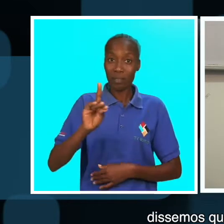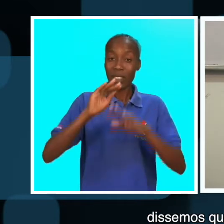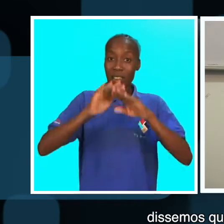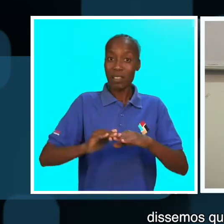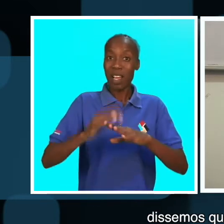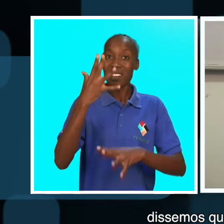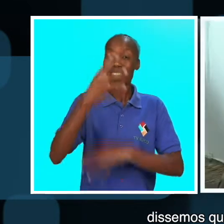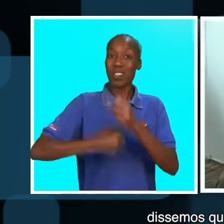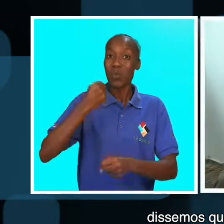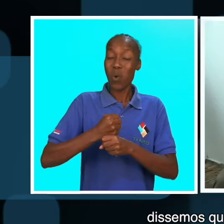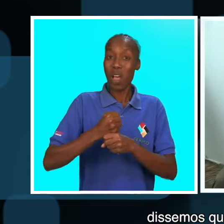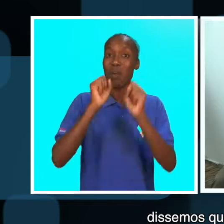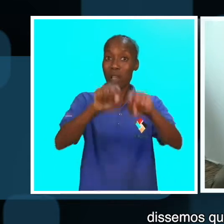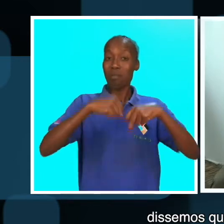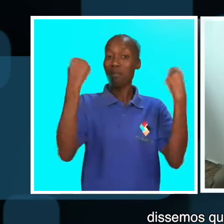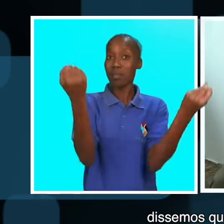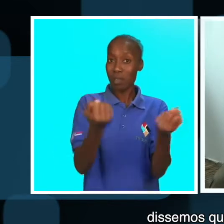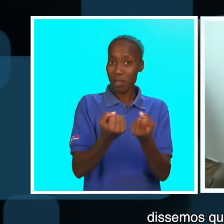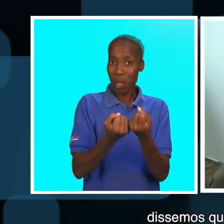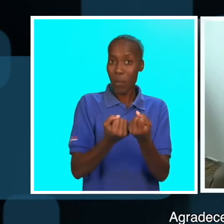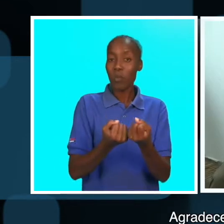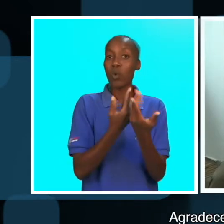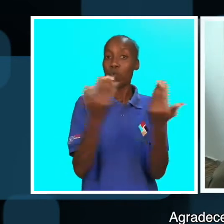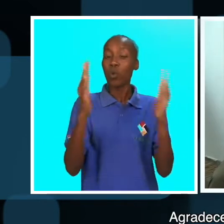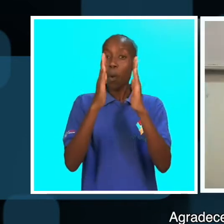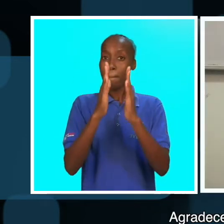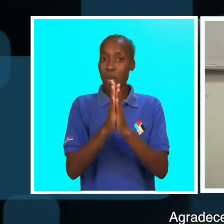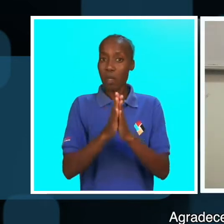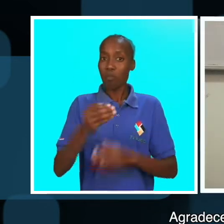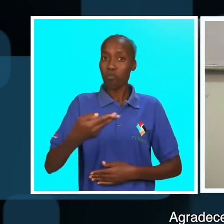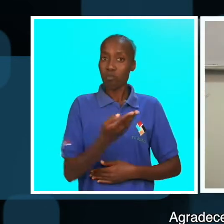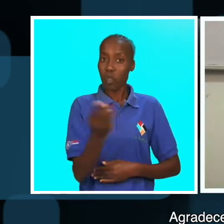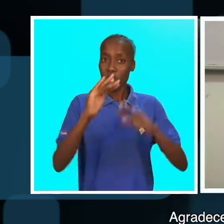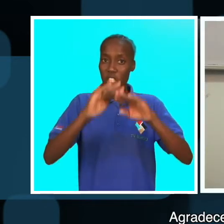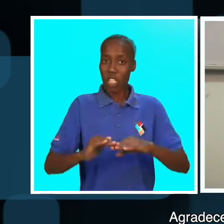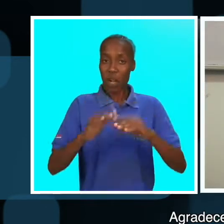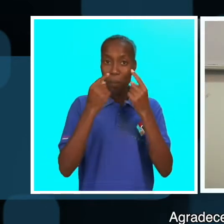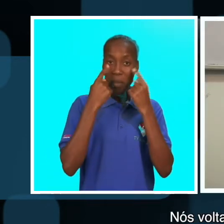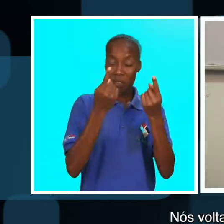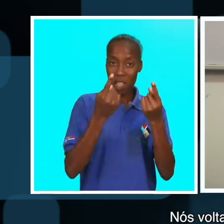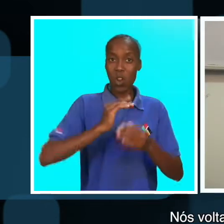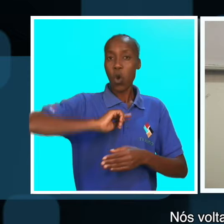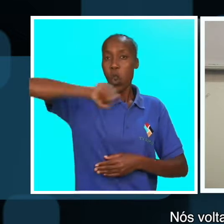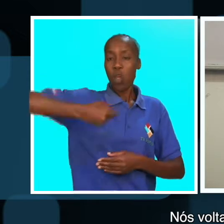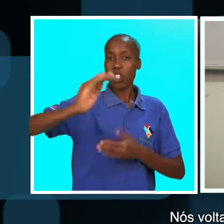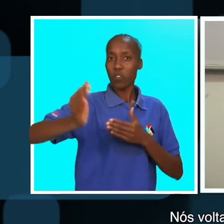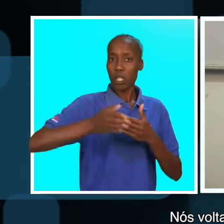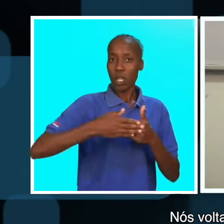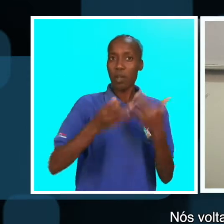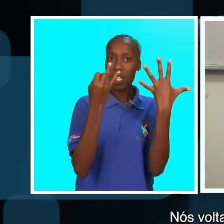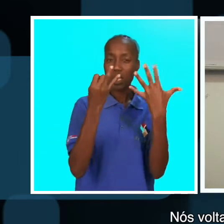associação Existe há mais de 5 anos E agradecer Pela sua audiência Nós